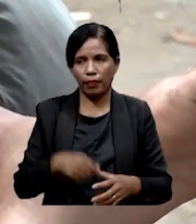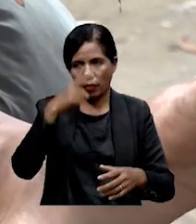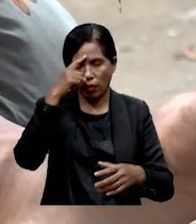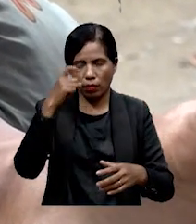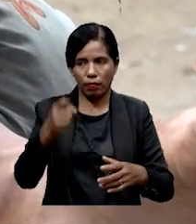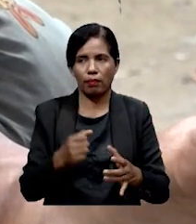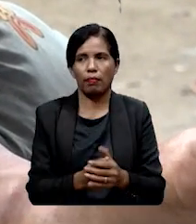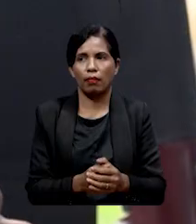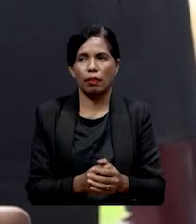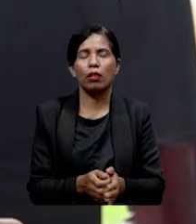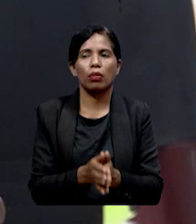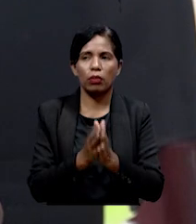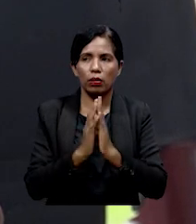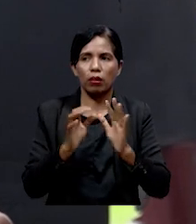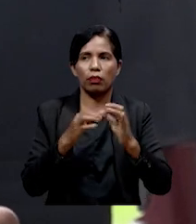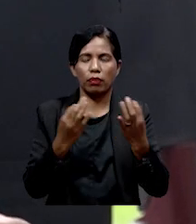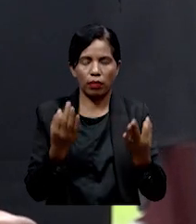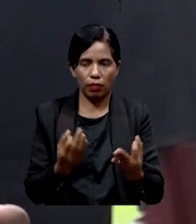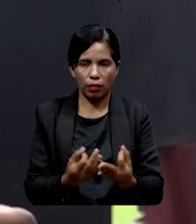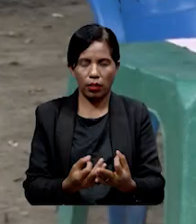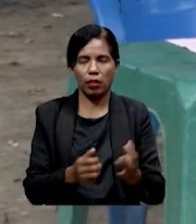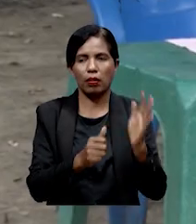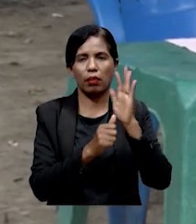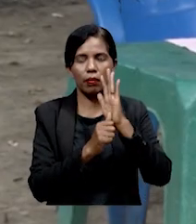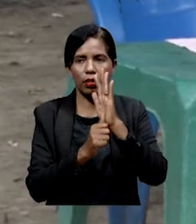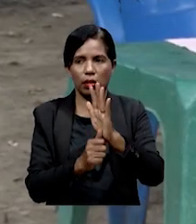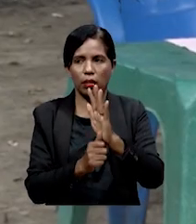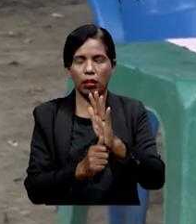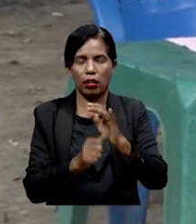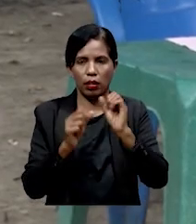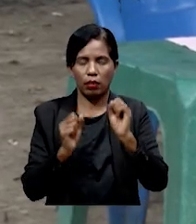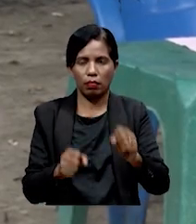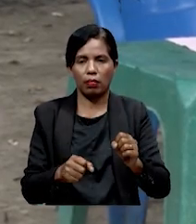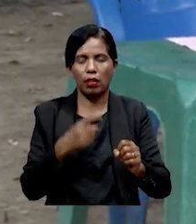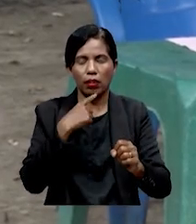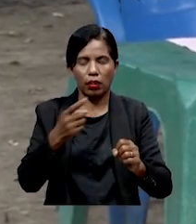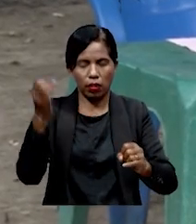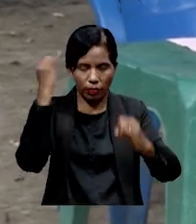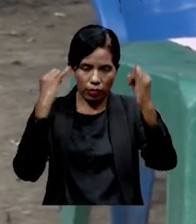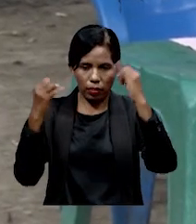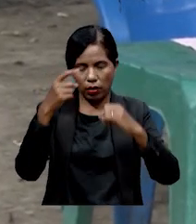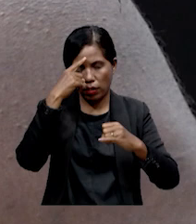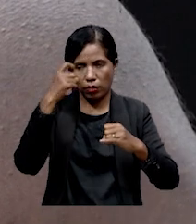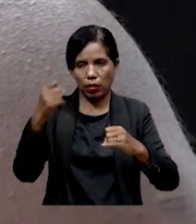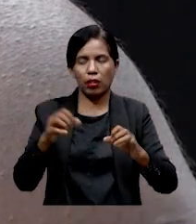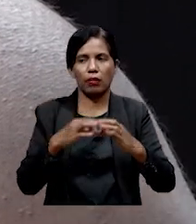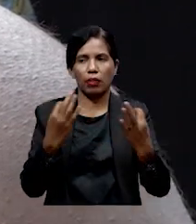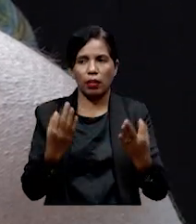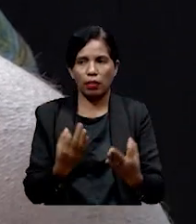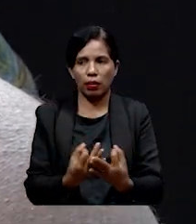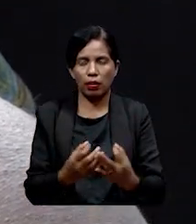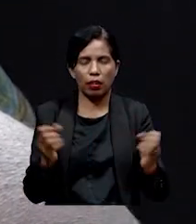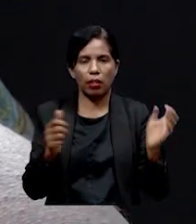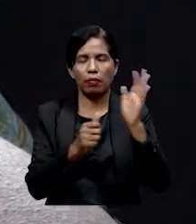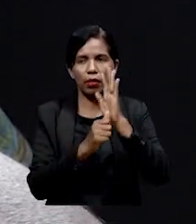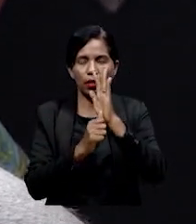Junta Médico, do sua família paciente, a tua apresenta an, nune belhatete informação, também durante ne família paciente la